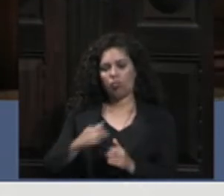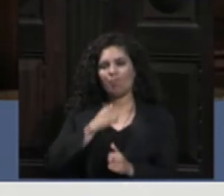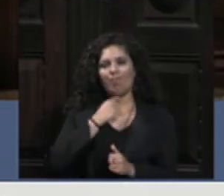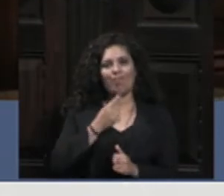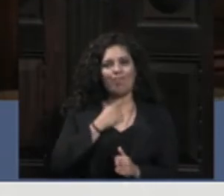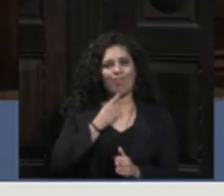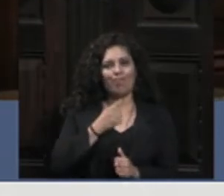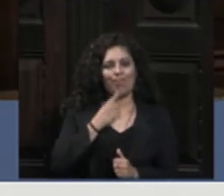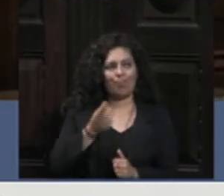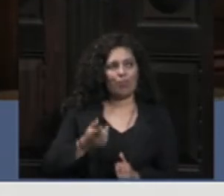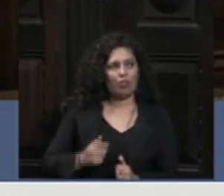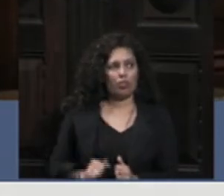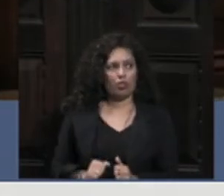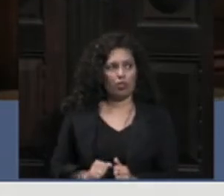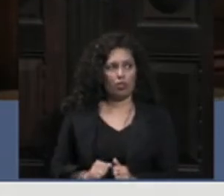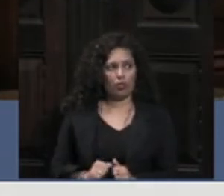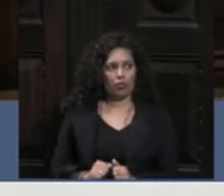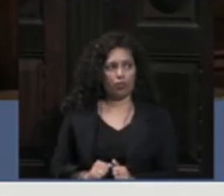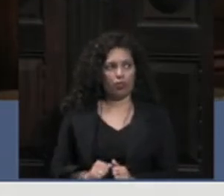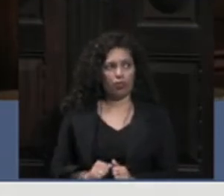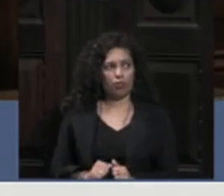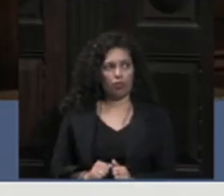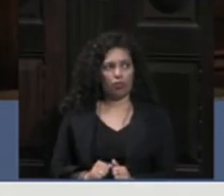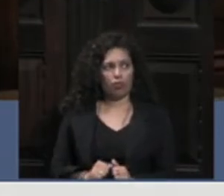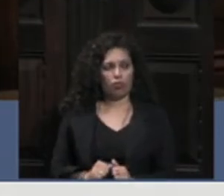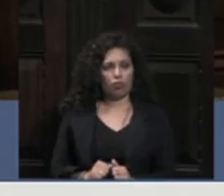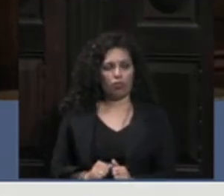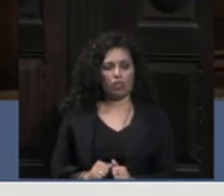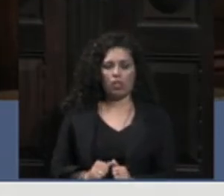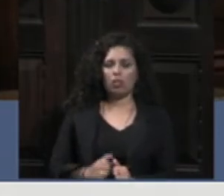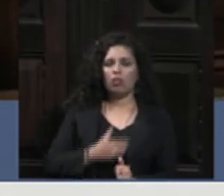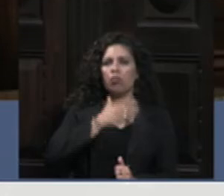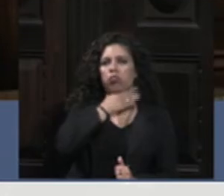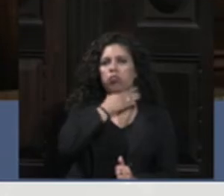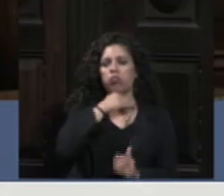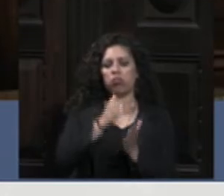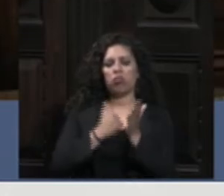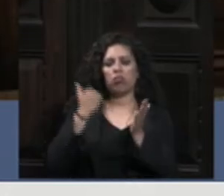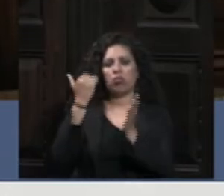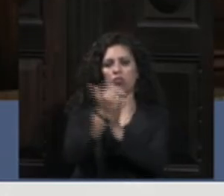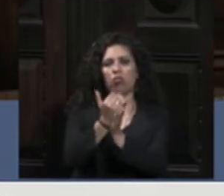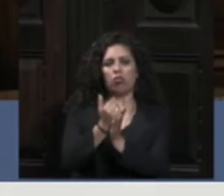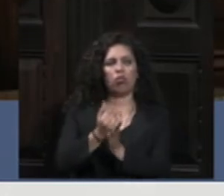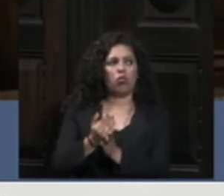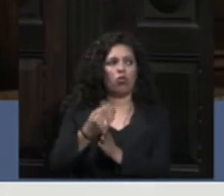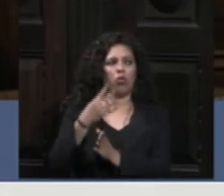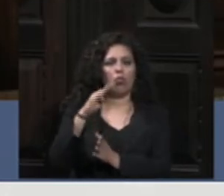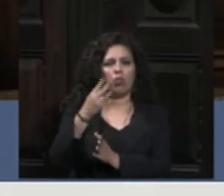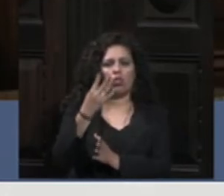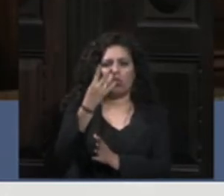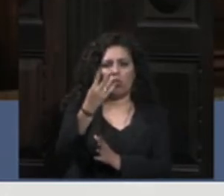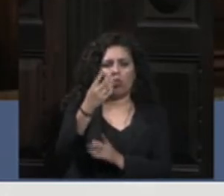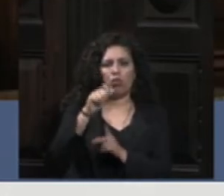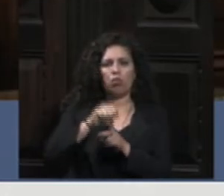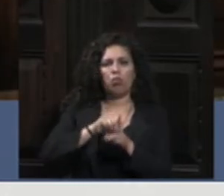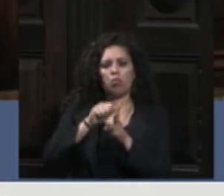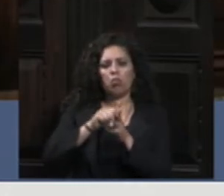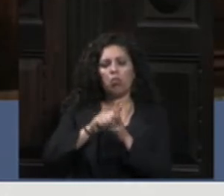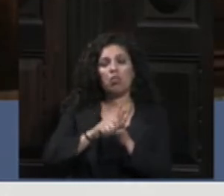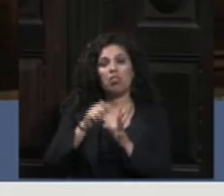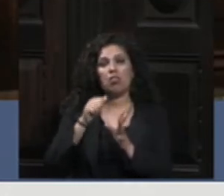eleitorais, mergulha numa crise ainda mais radical. Foram 4 meses sem aulas em diversas